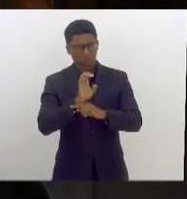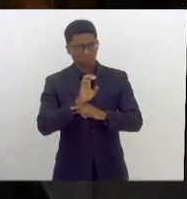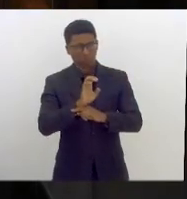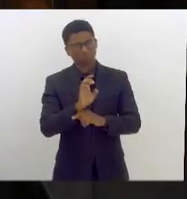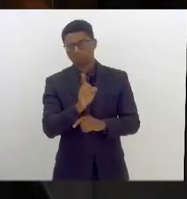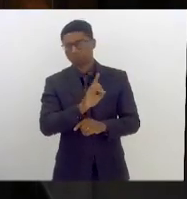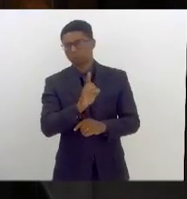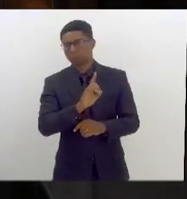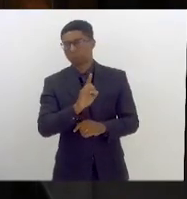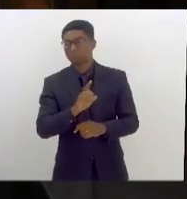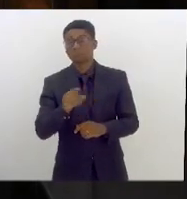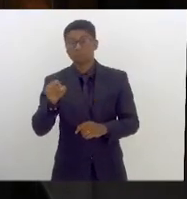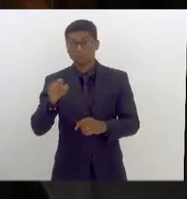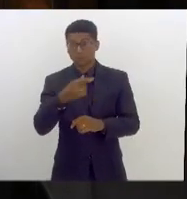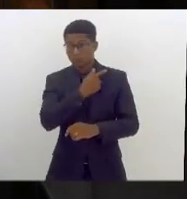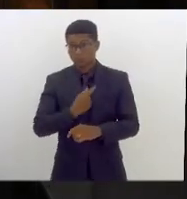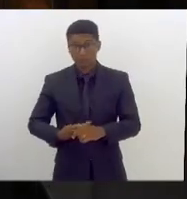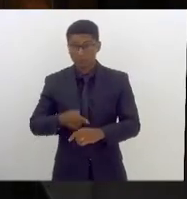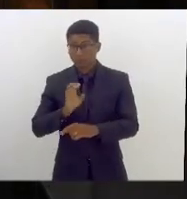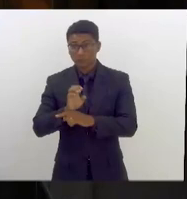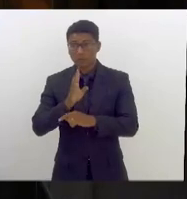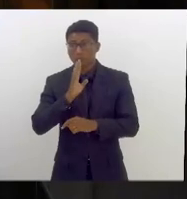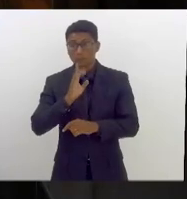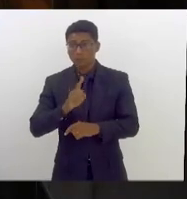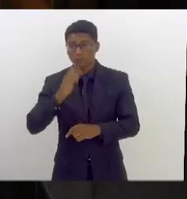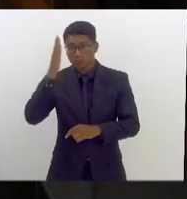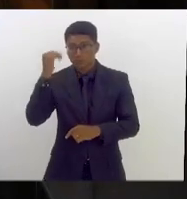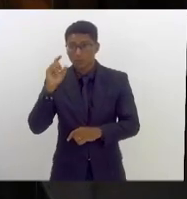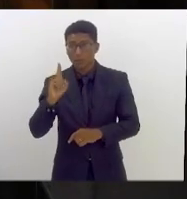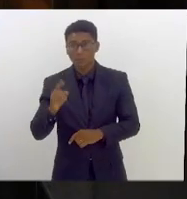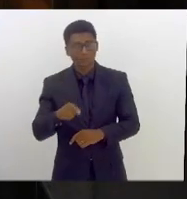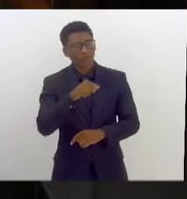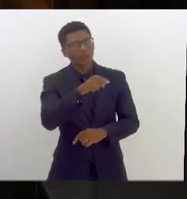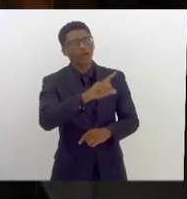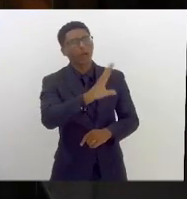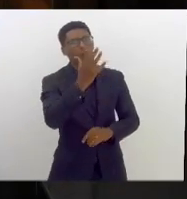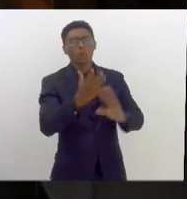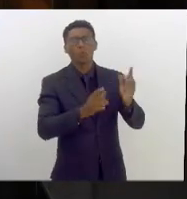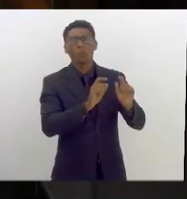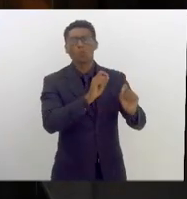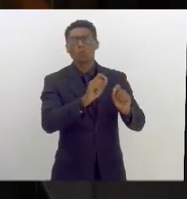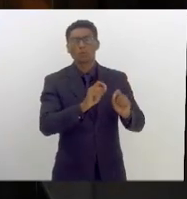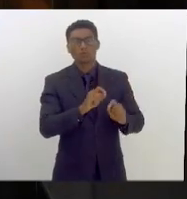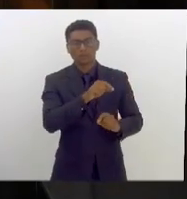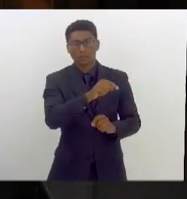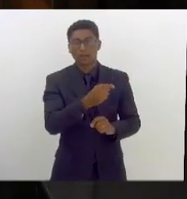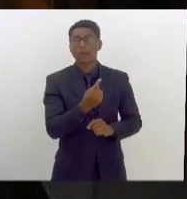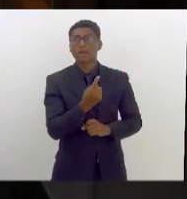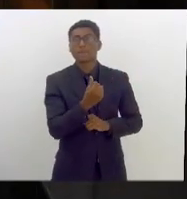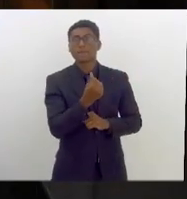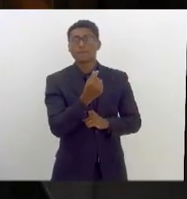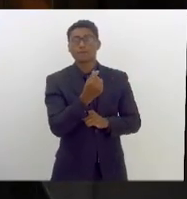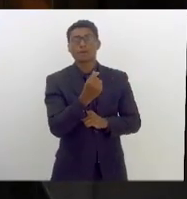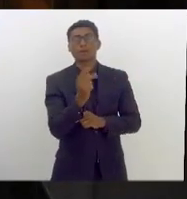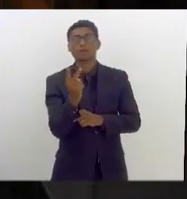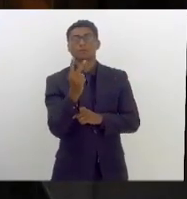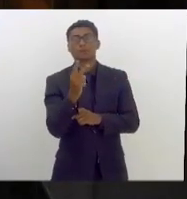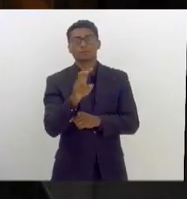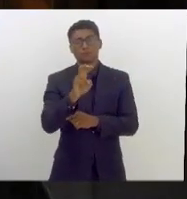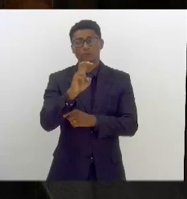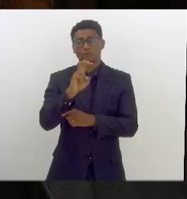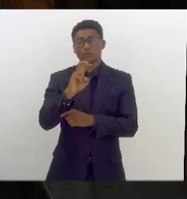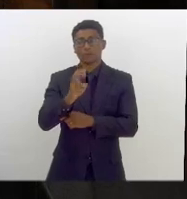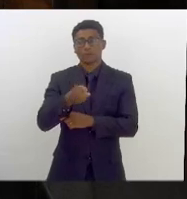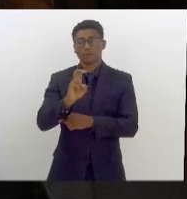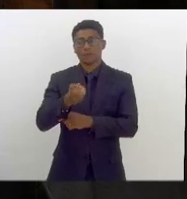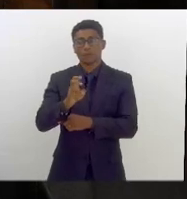o que acontecia lá. A tarifa era R$ 5 e a